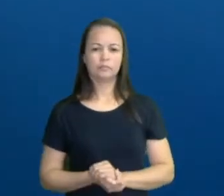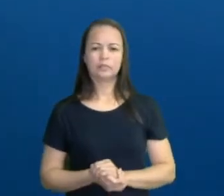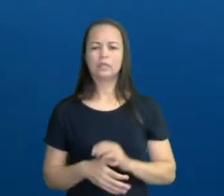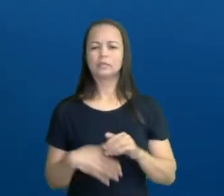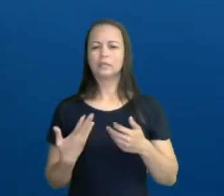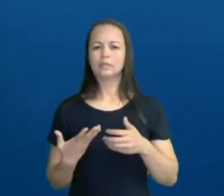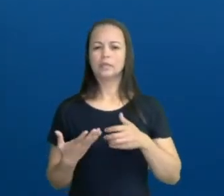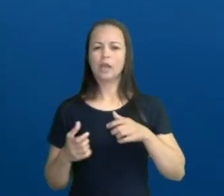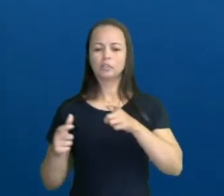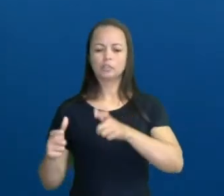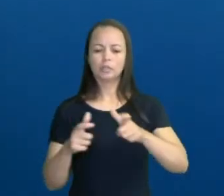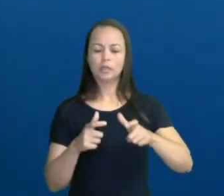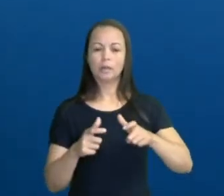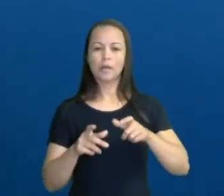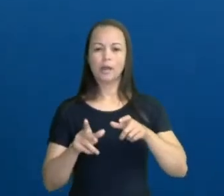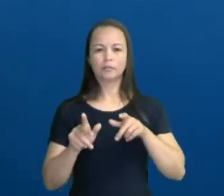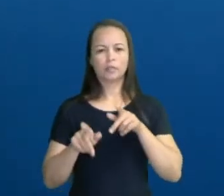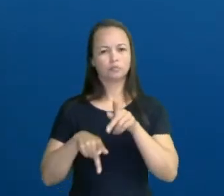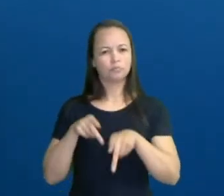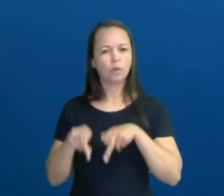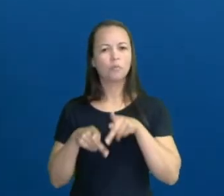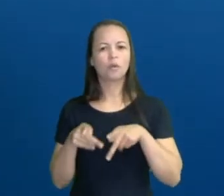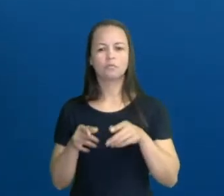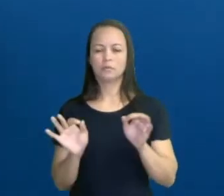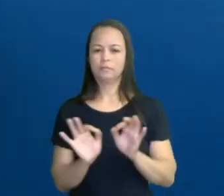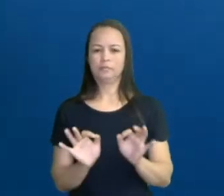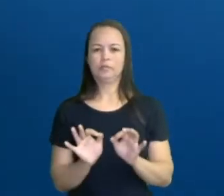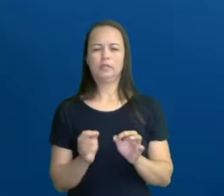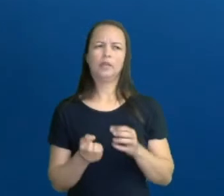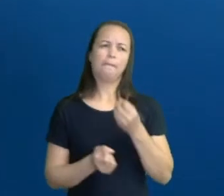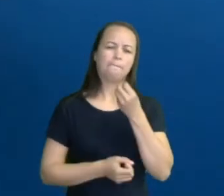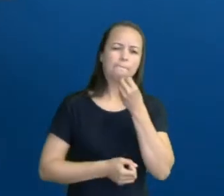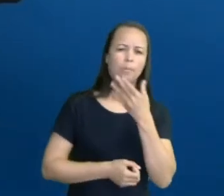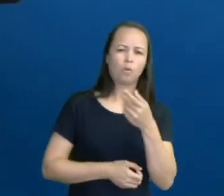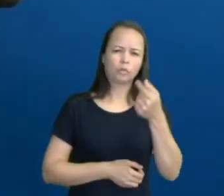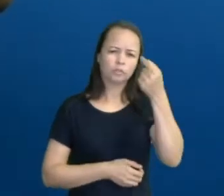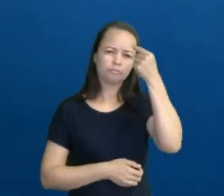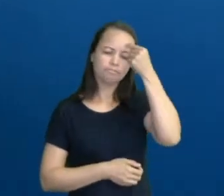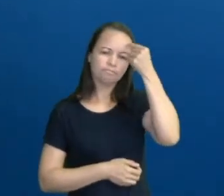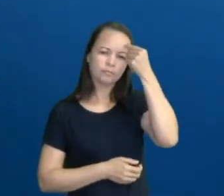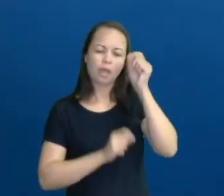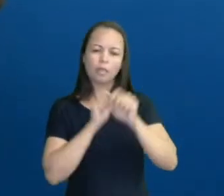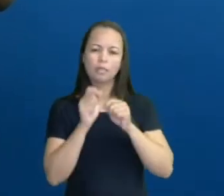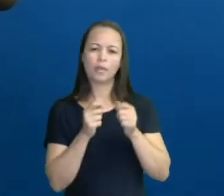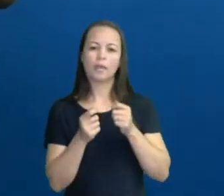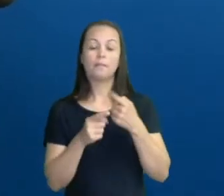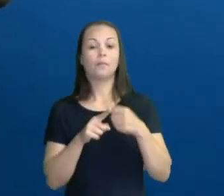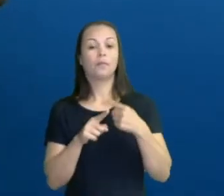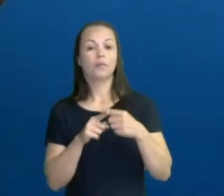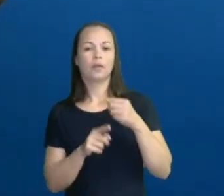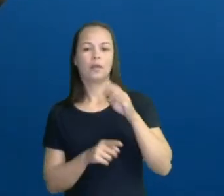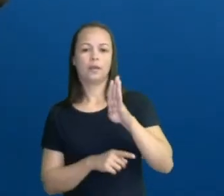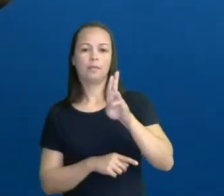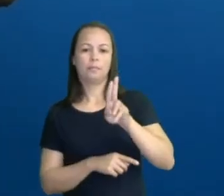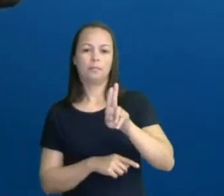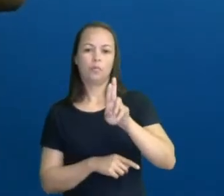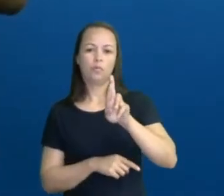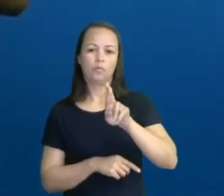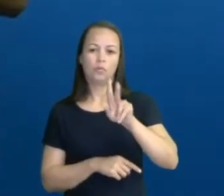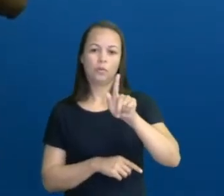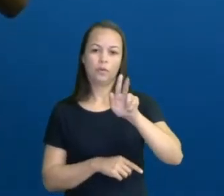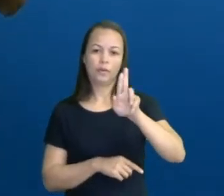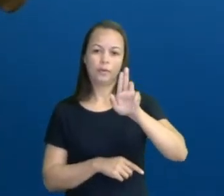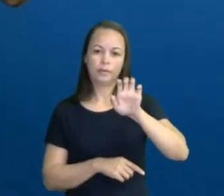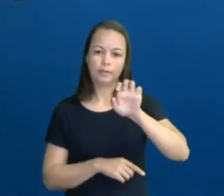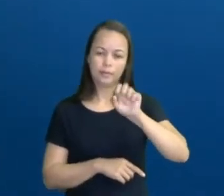das camadas populares, certo? Isso é bom a gente frisar, porque a burguesia, ela